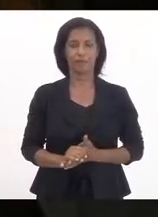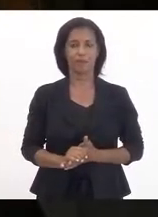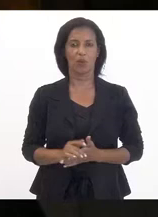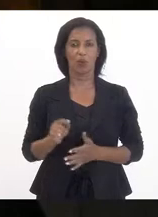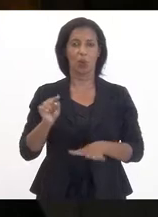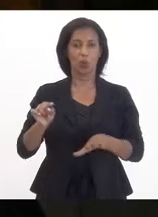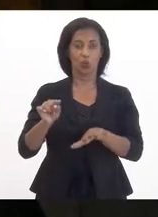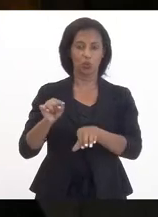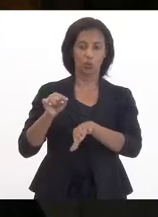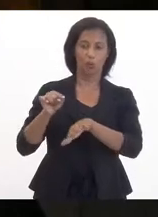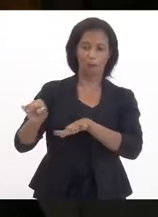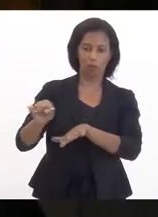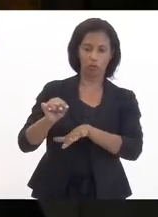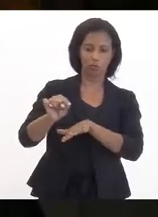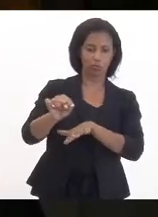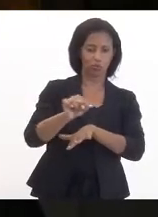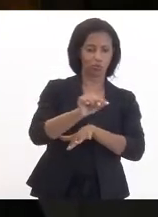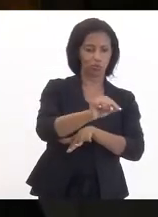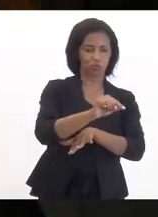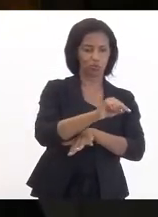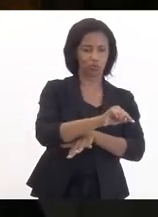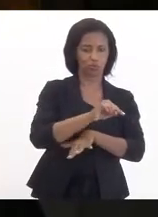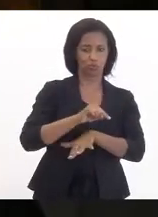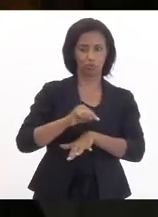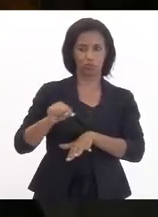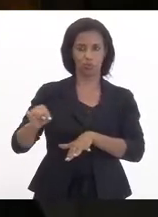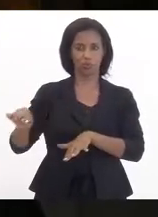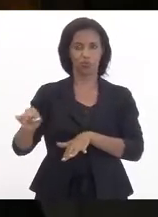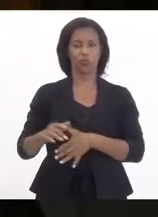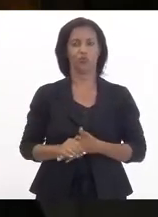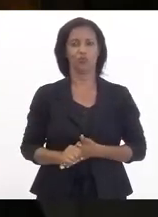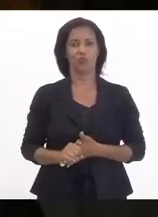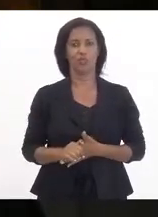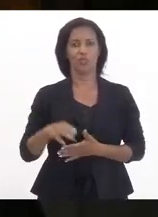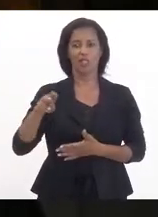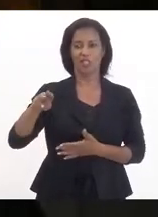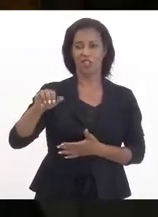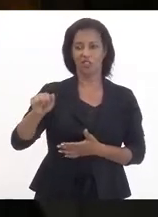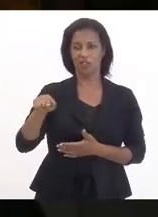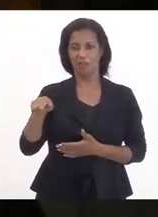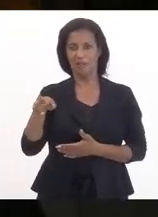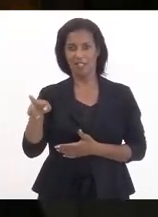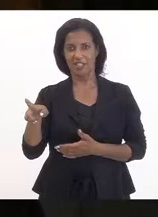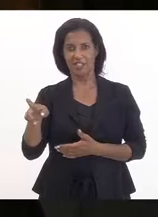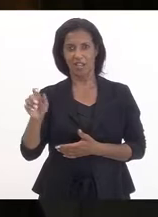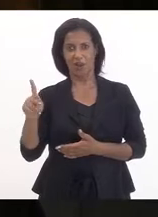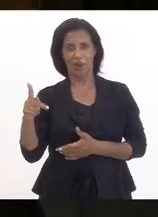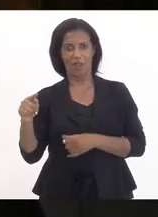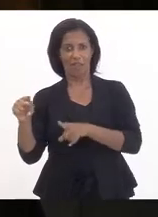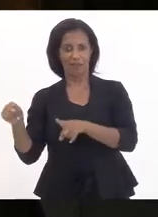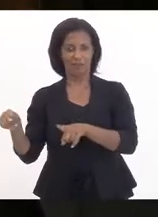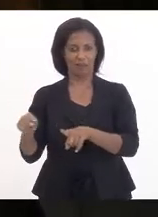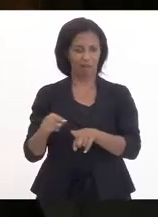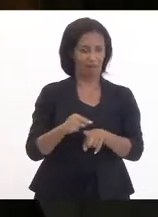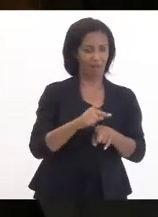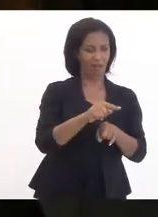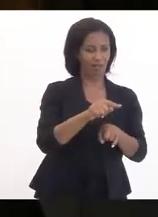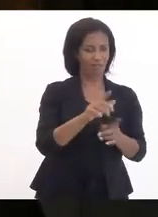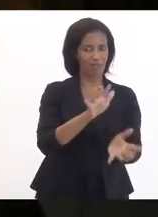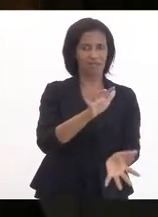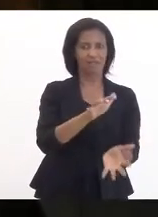pontos cardeais, isto é, de Marechal Hermes em direção a Santa Cruz,